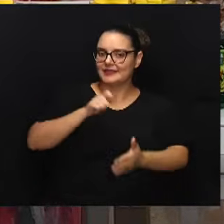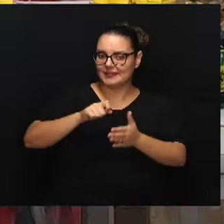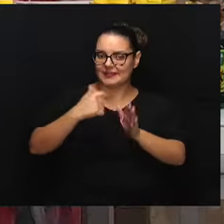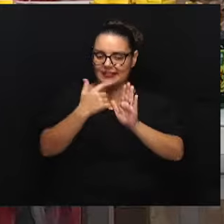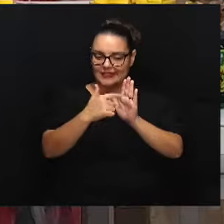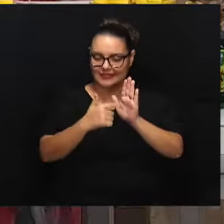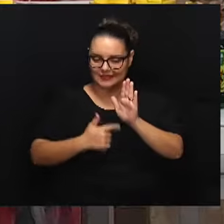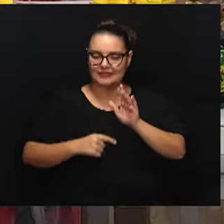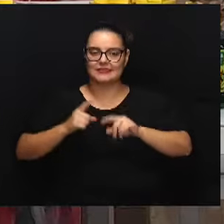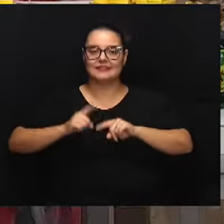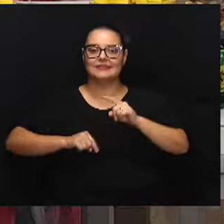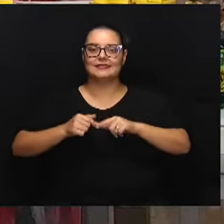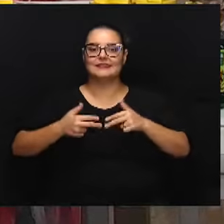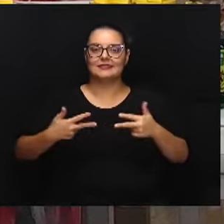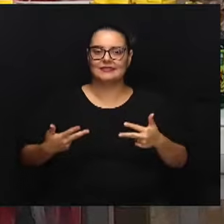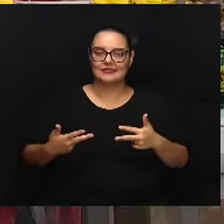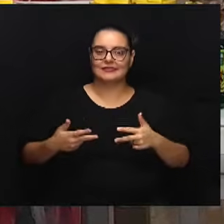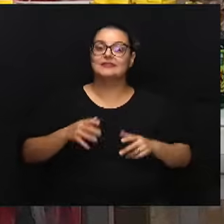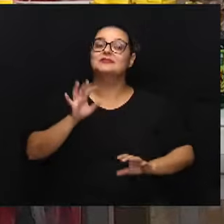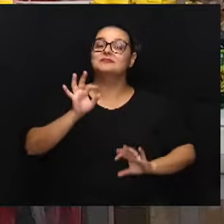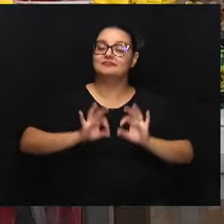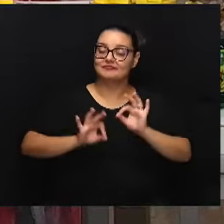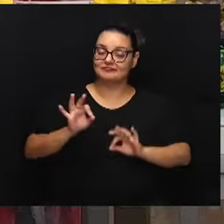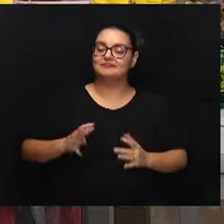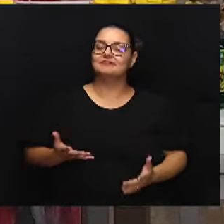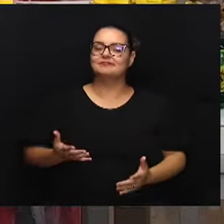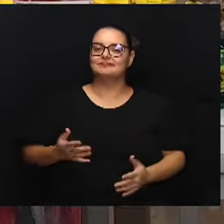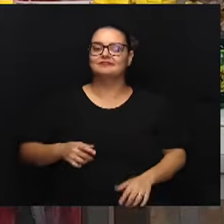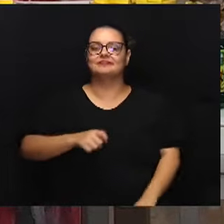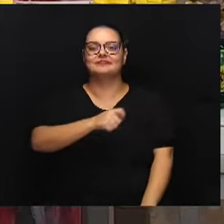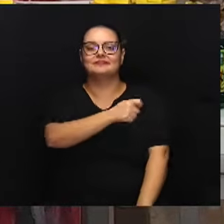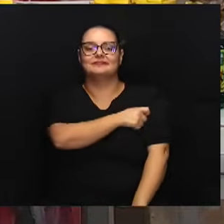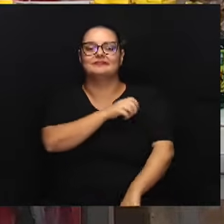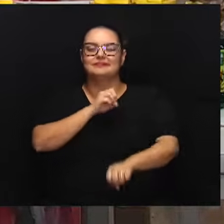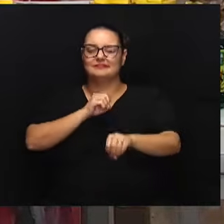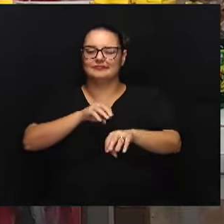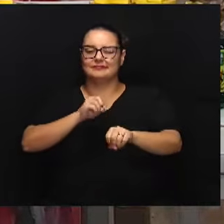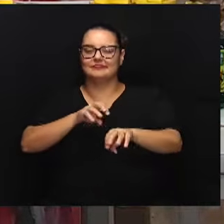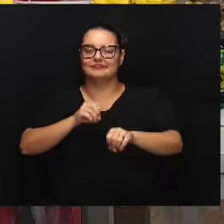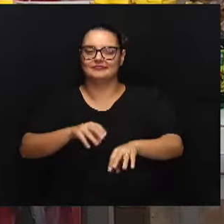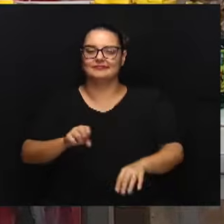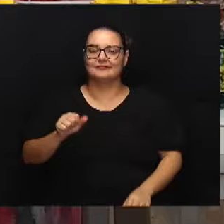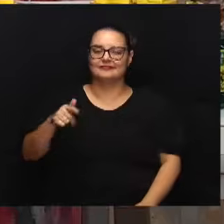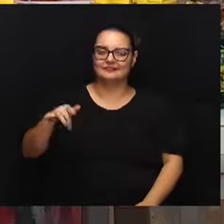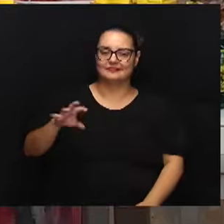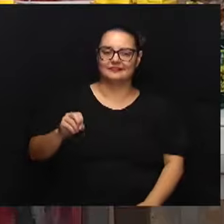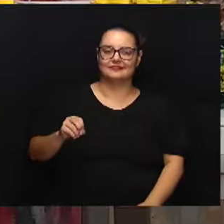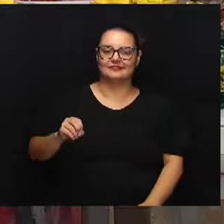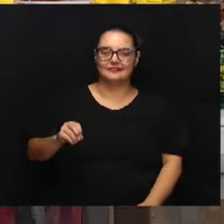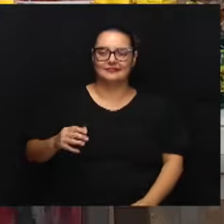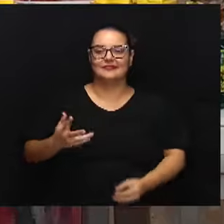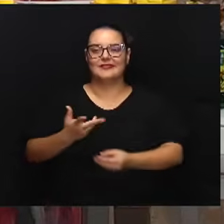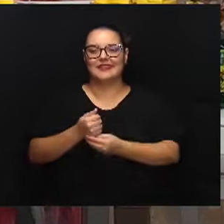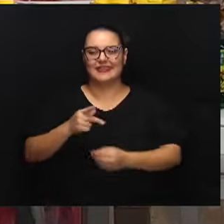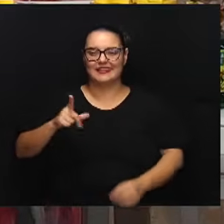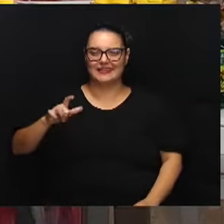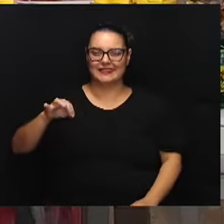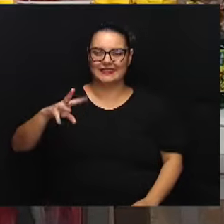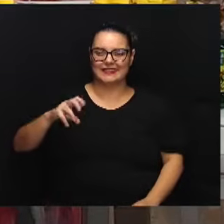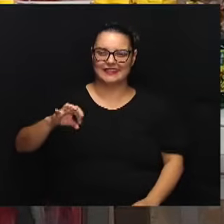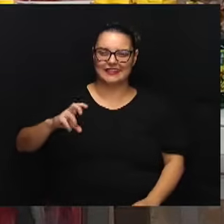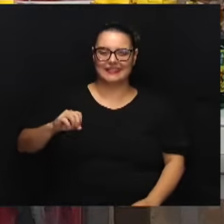de material e se preparem, porque a aula de hoje vai ser com Sandro Del Pires, artista